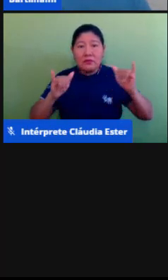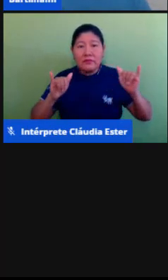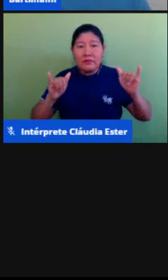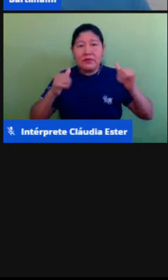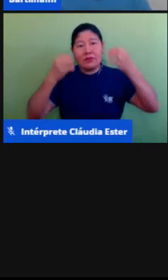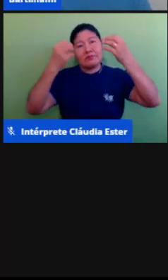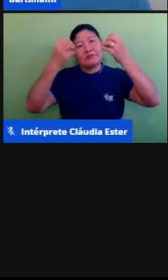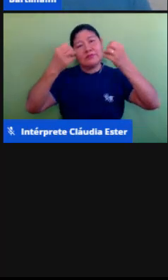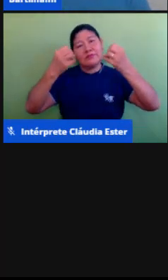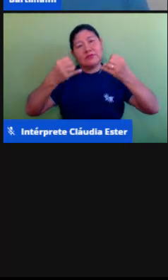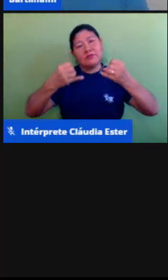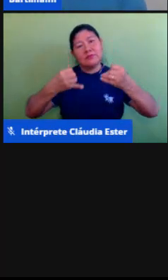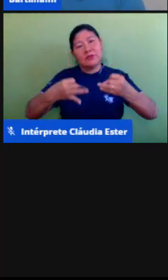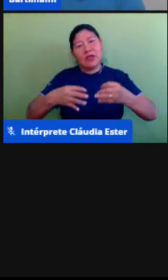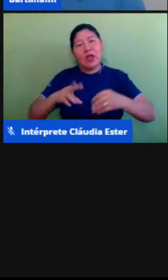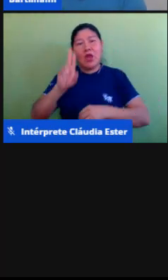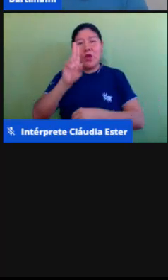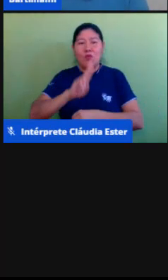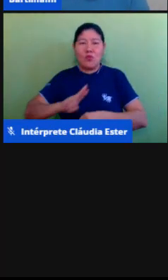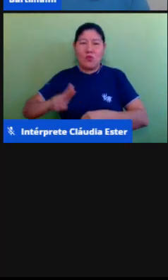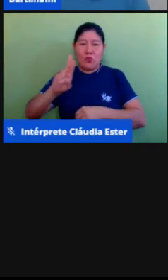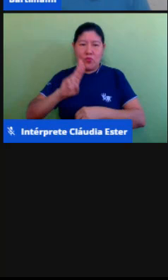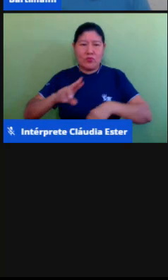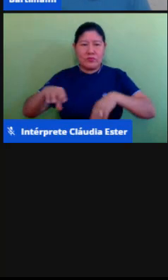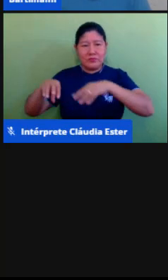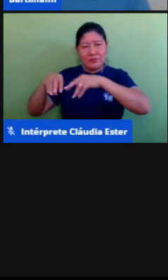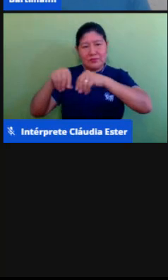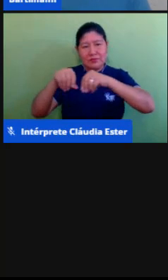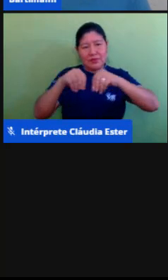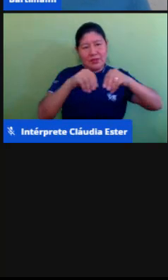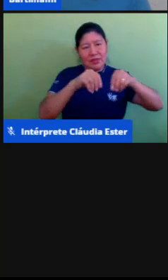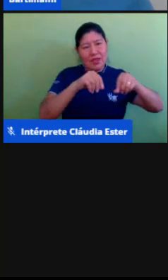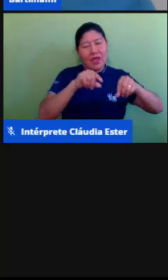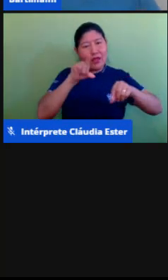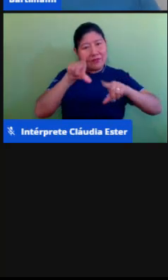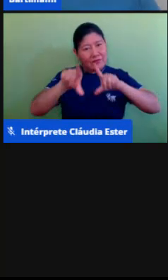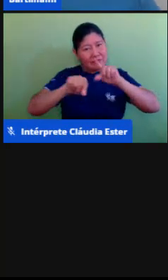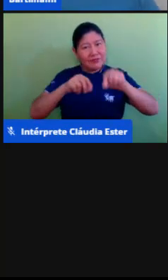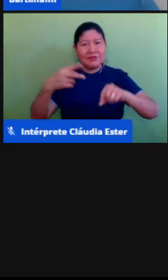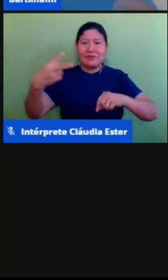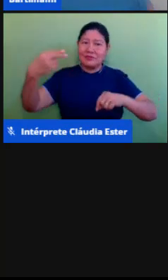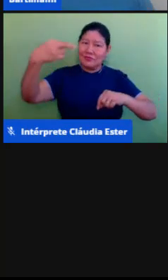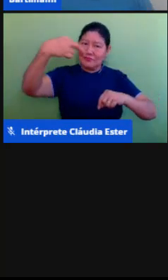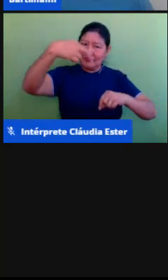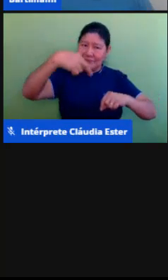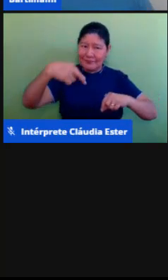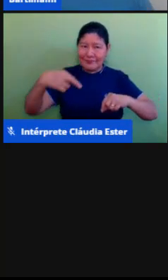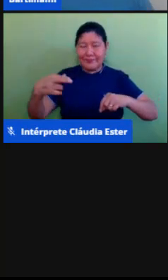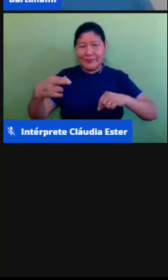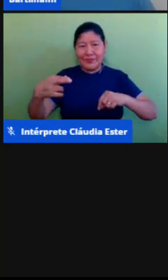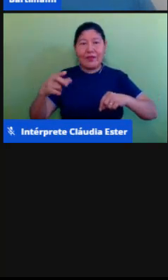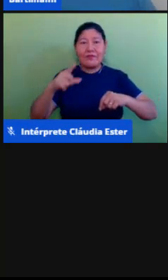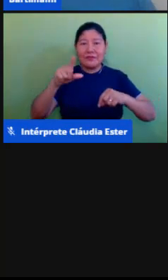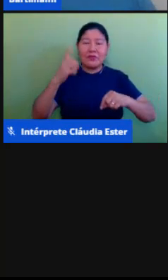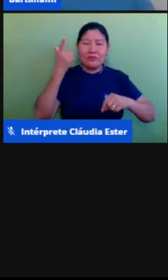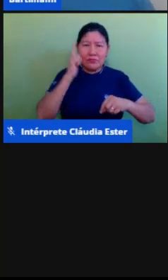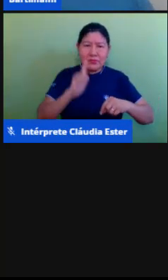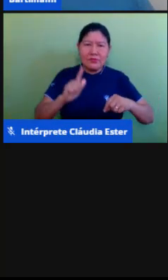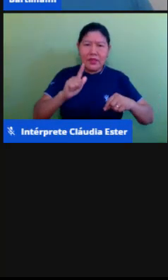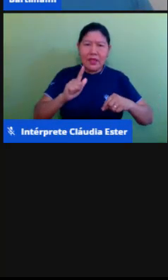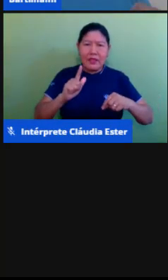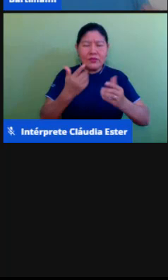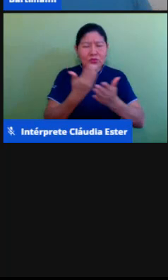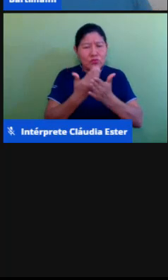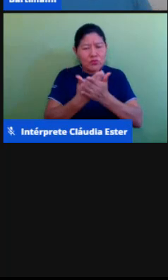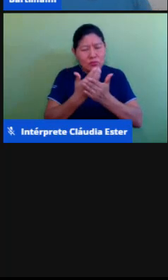alterações no uso das terras naquele recorte territorial que você definiu. Então, basicamente, aqui você consegue gerar o mapa